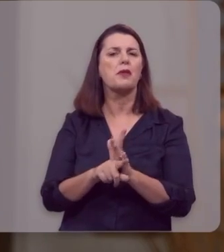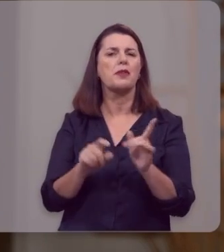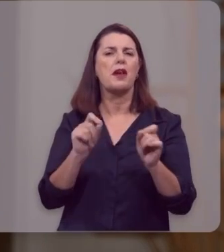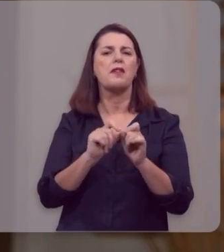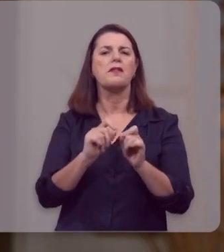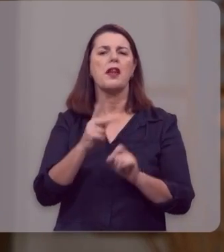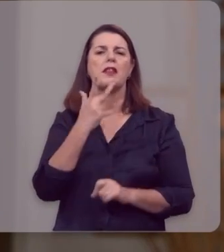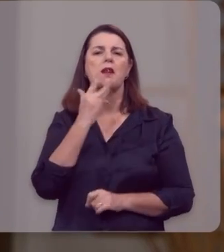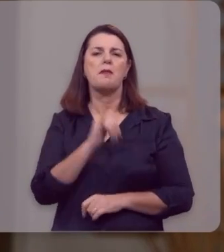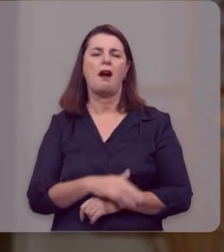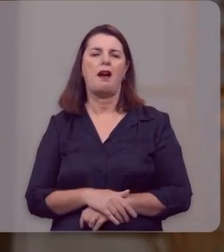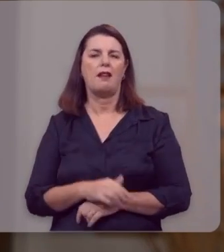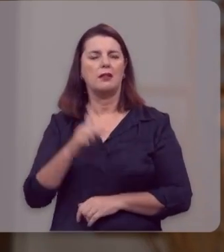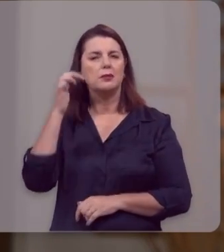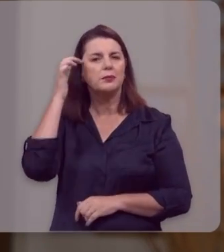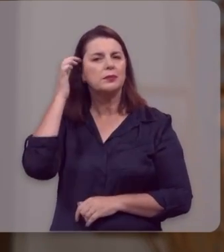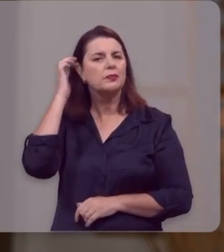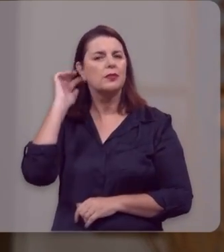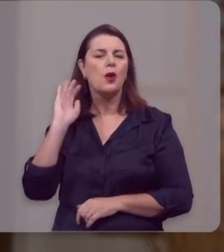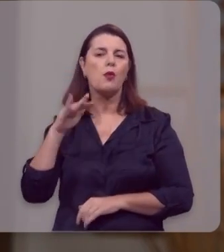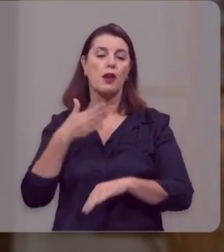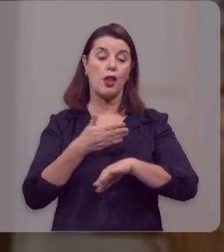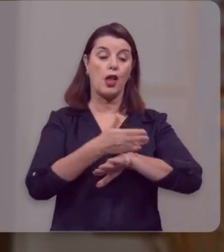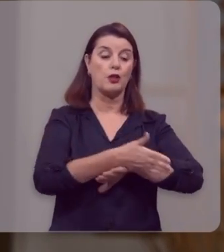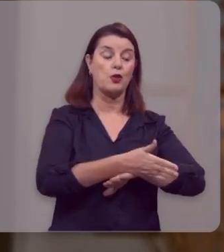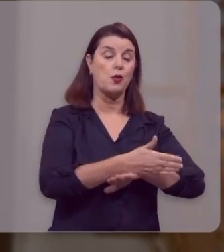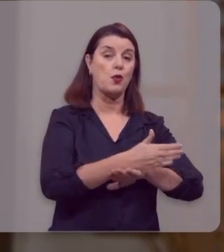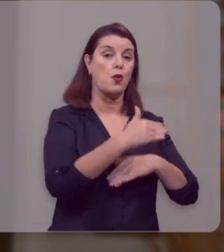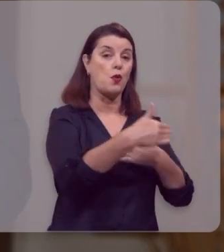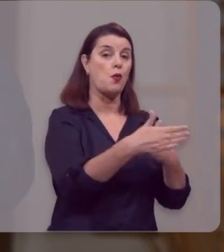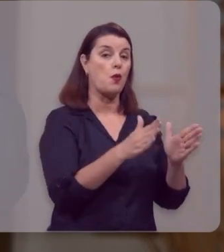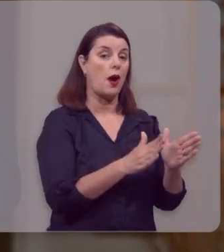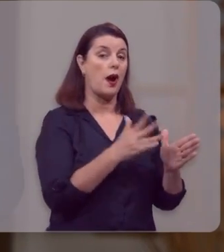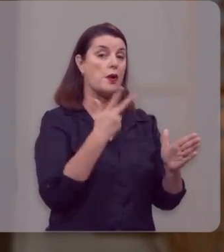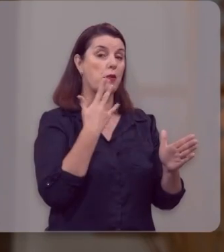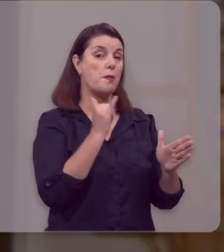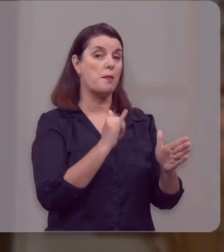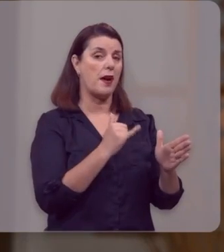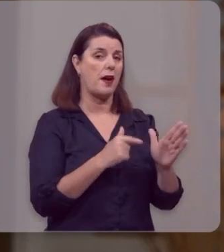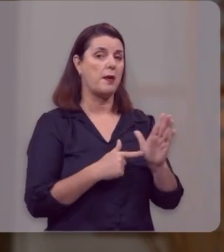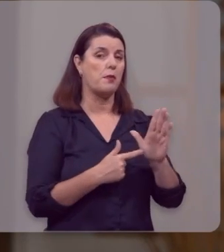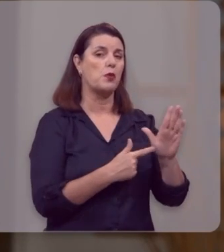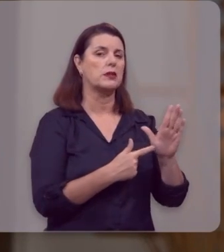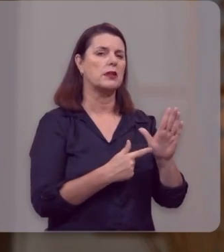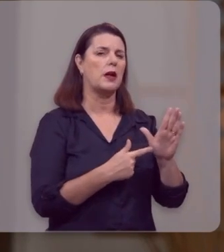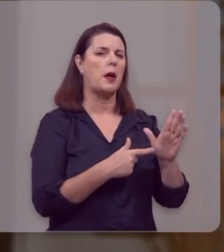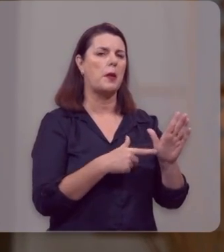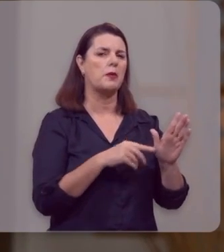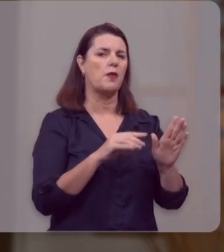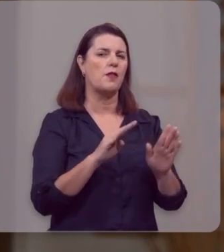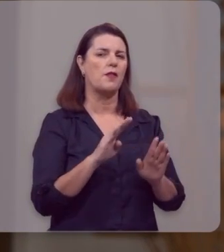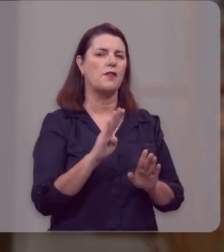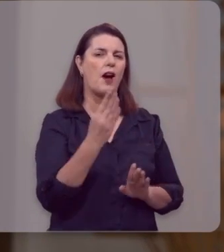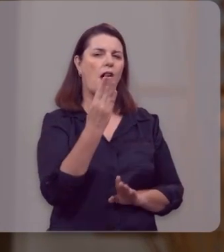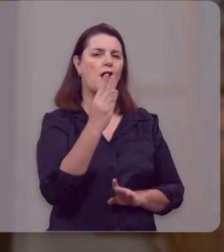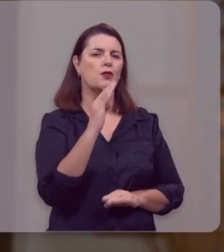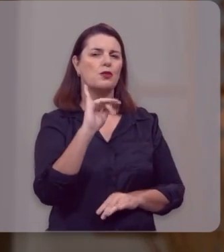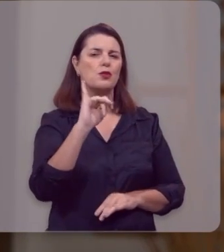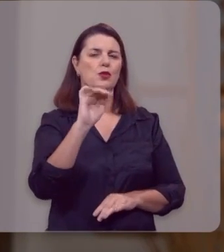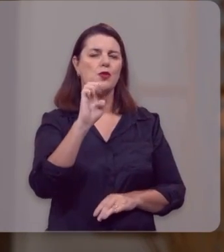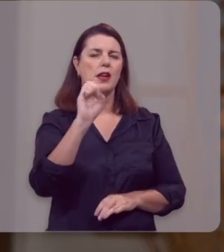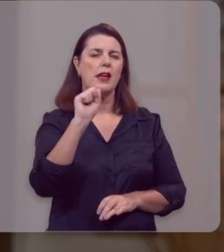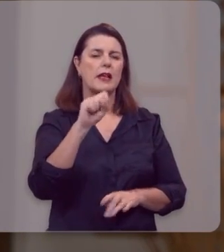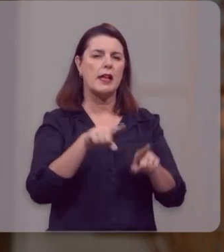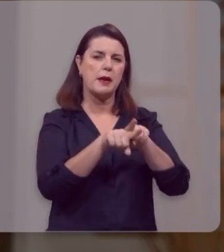seu pai, quando ele entrou no quarto do seu pai, fantasiado de Esaú. E o pai pergunta,